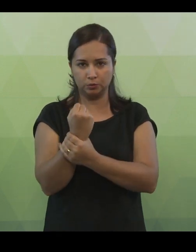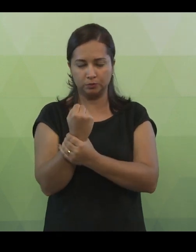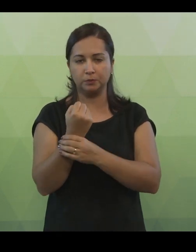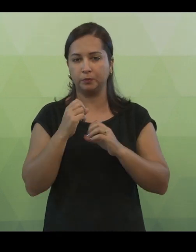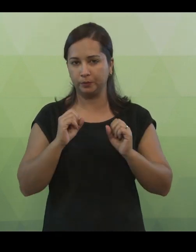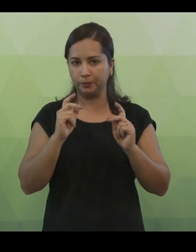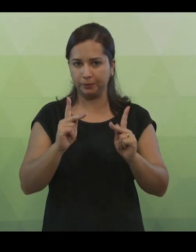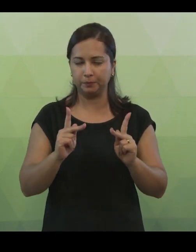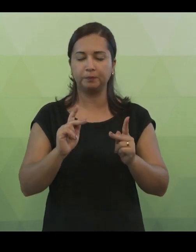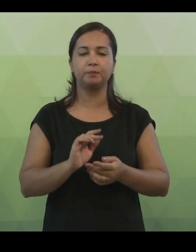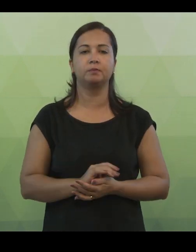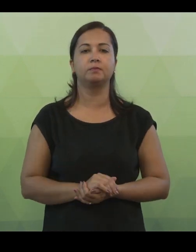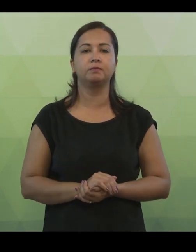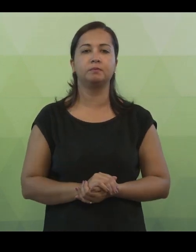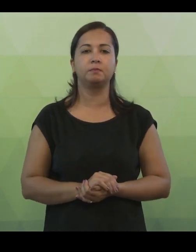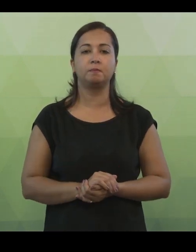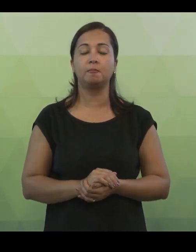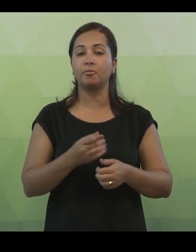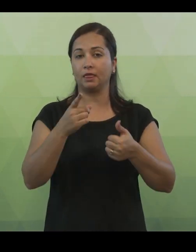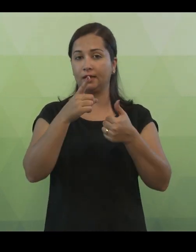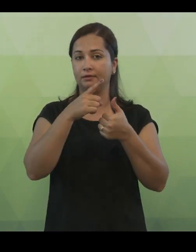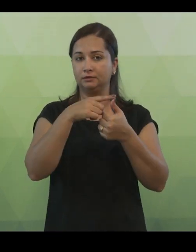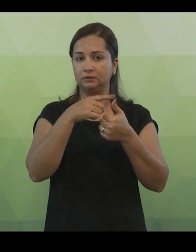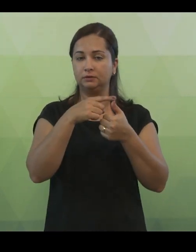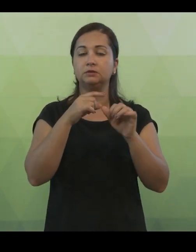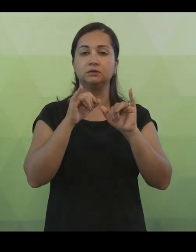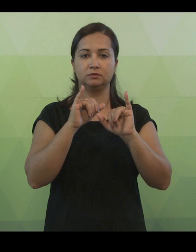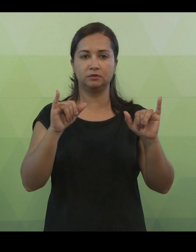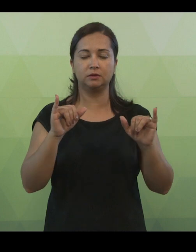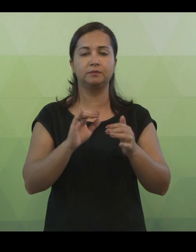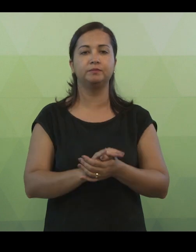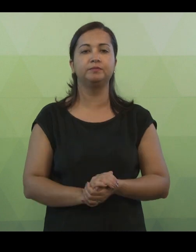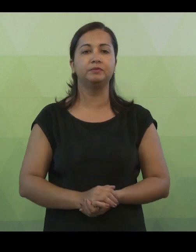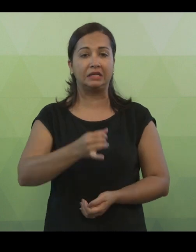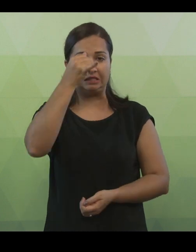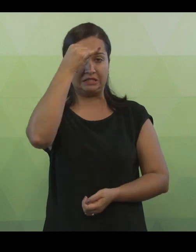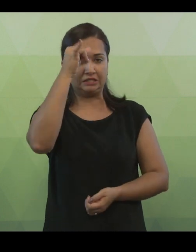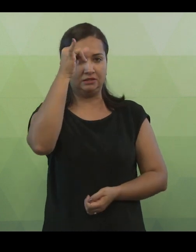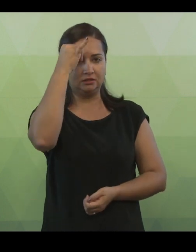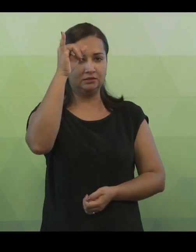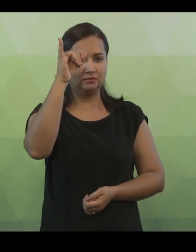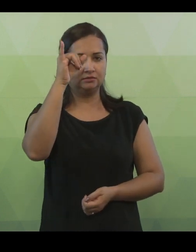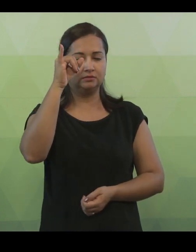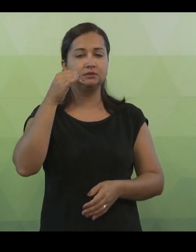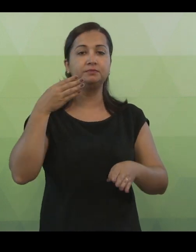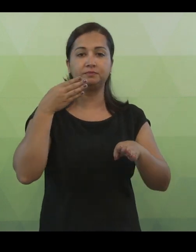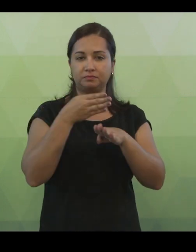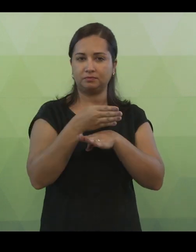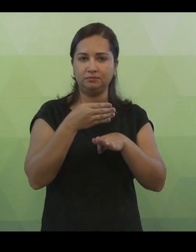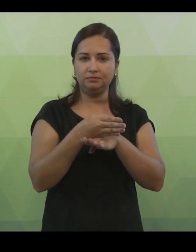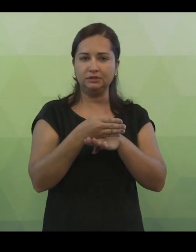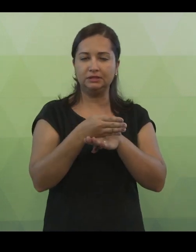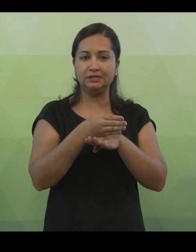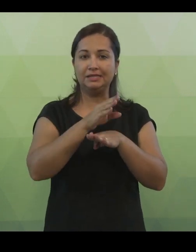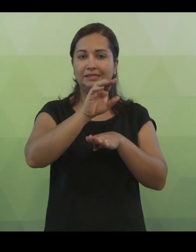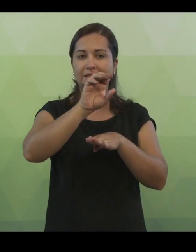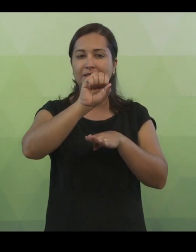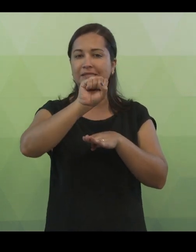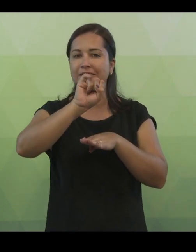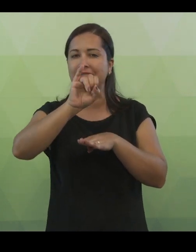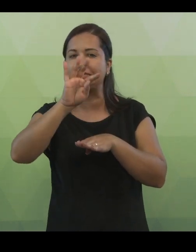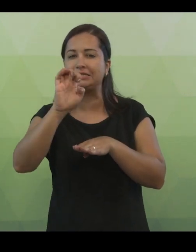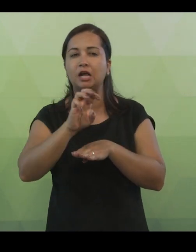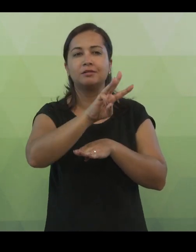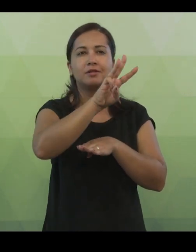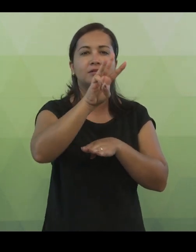tantos riscos, tá certo? Então, a primeira dica que eu dou para vocês é evitem acessar sites, né, de conteúdos duvidosos, tá? Sites que